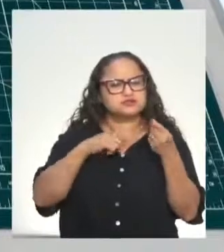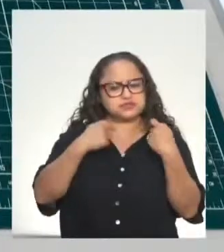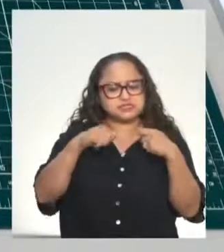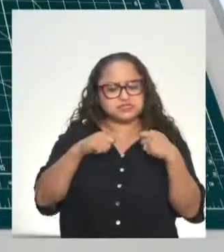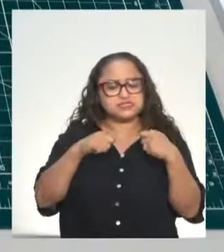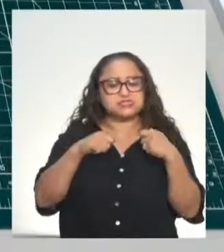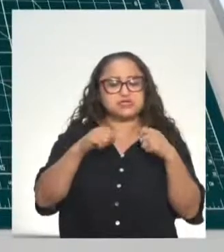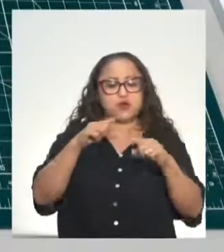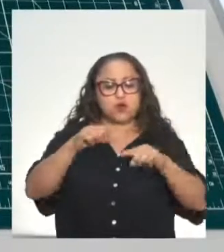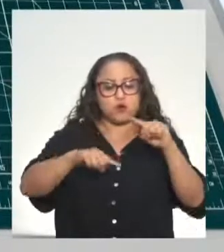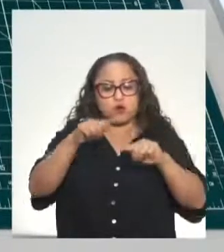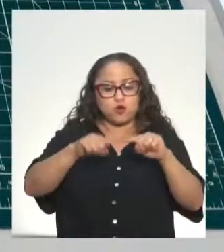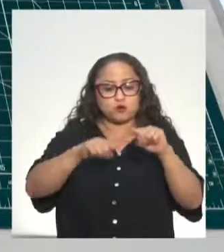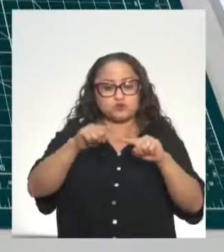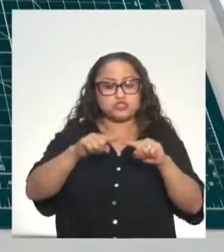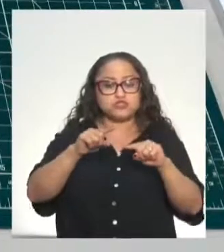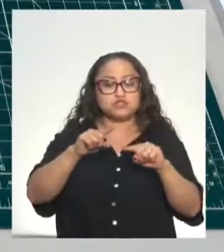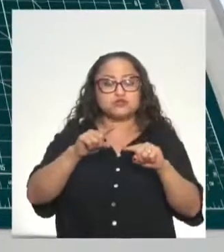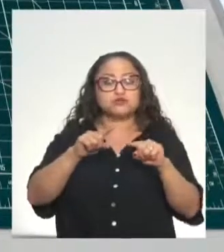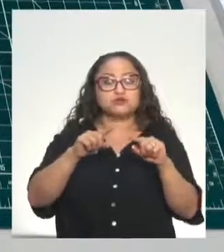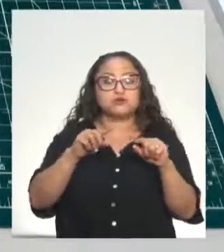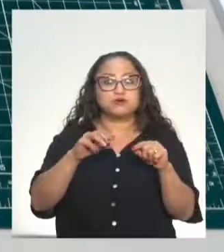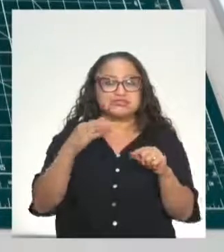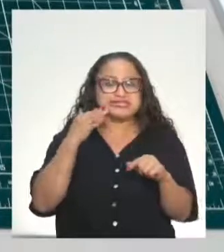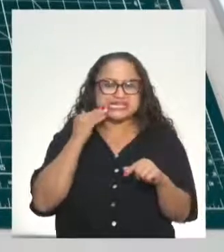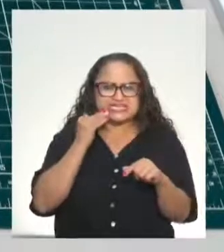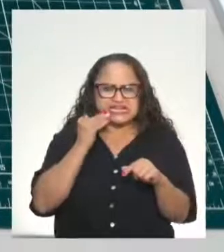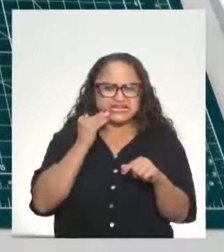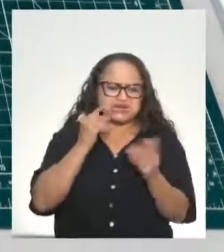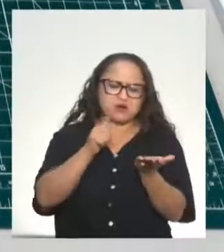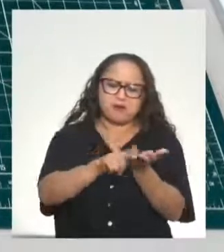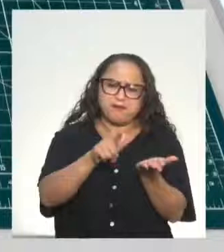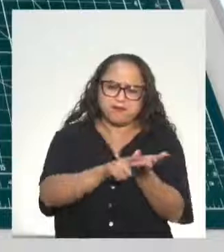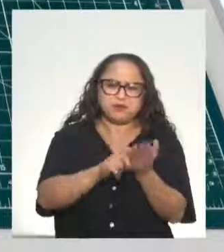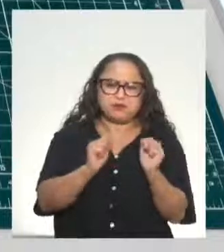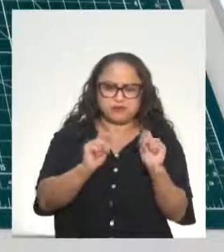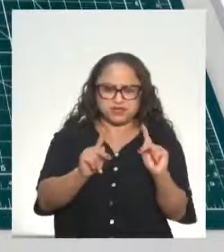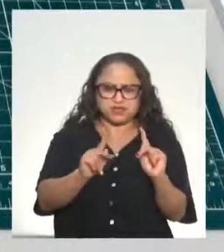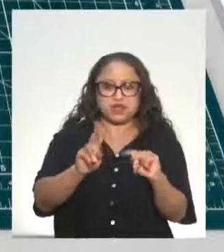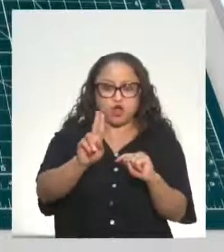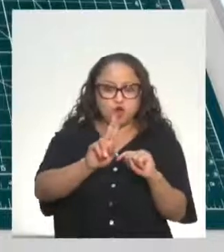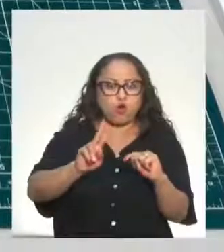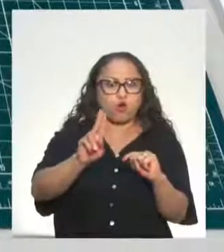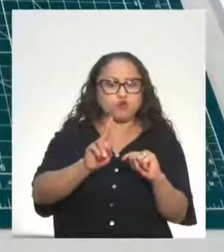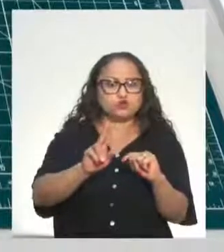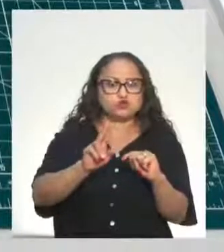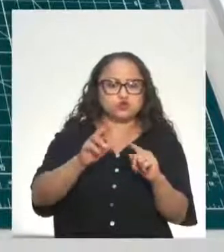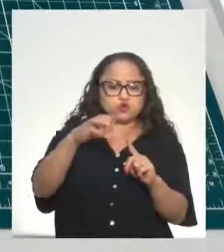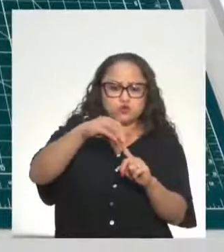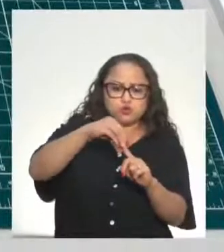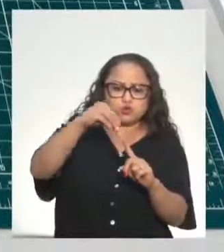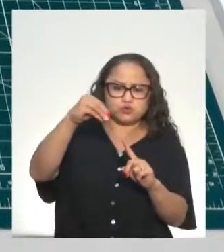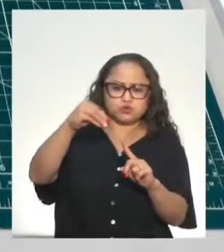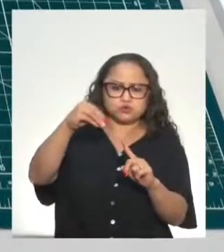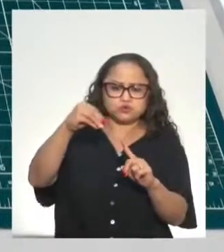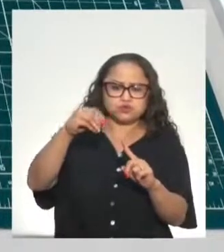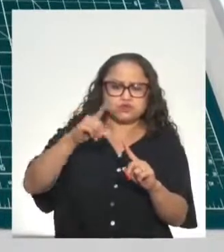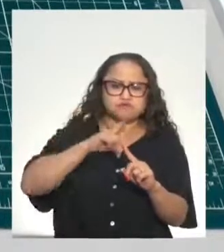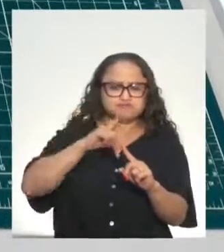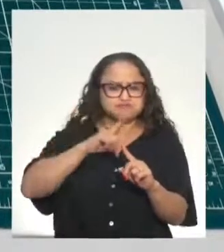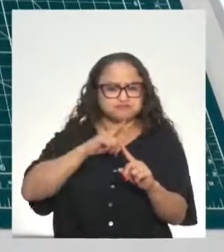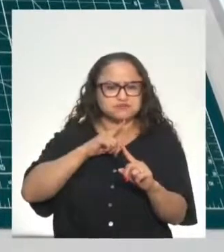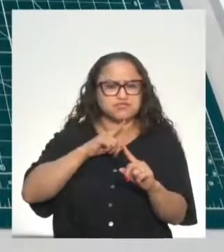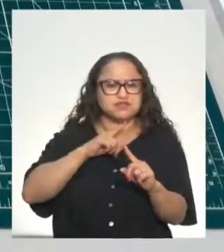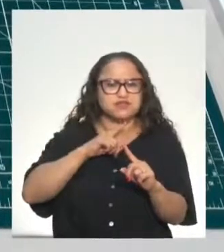objeto para poder fazer o vinco sem danificar o papel. Então eu uso a ponta da caneta mesmo e vou fazendo o vinco nas